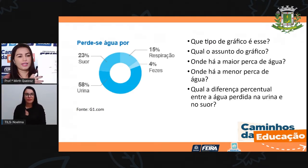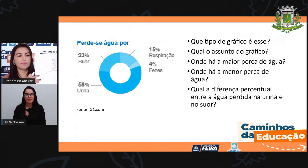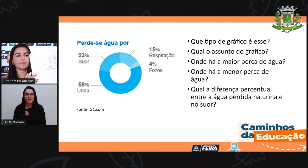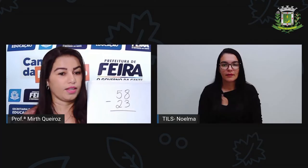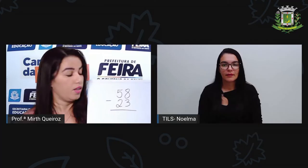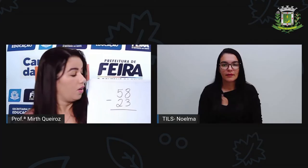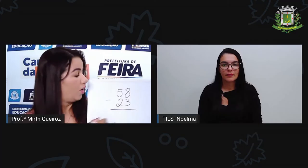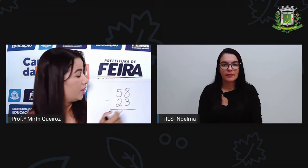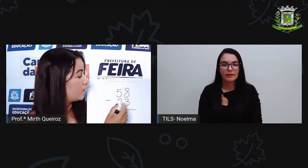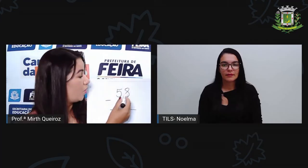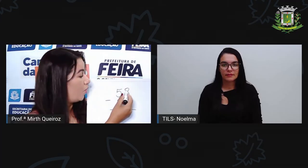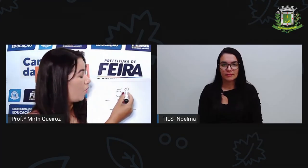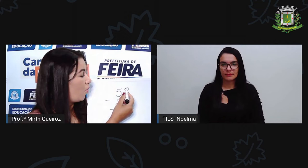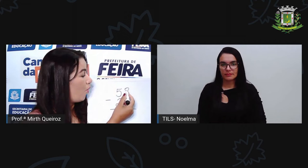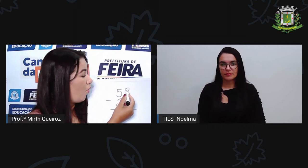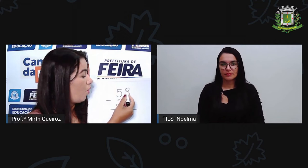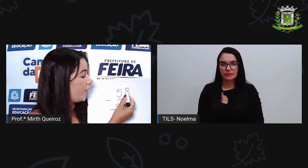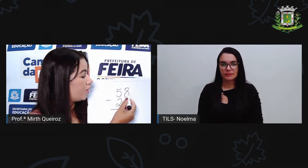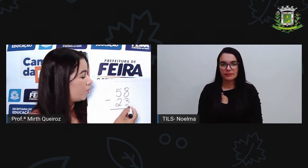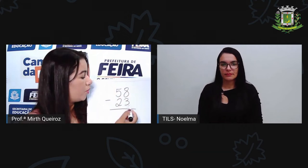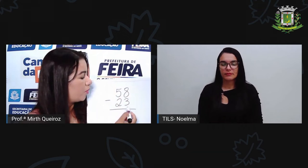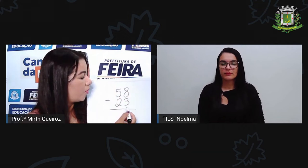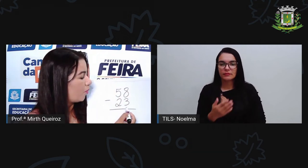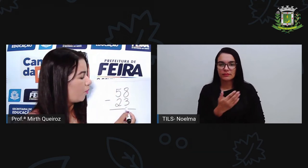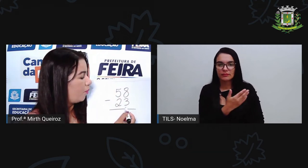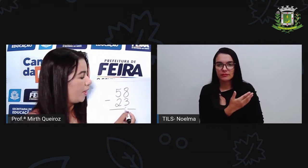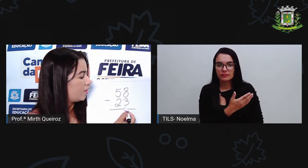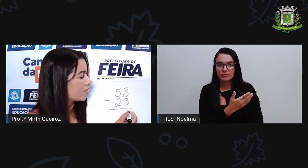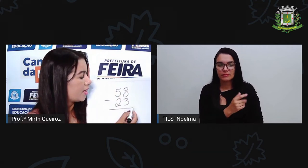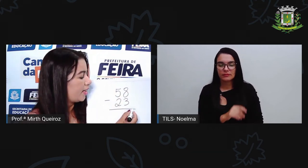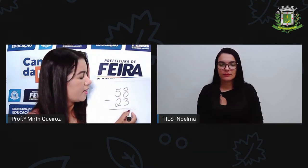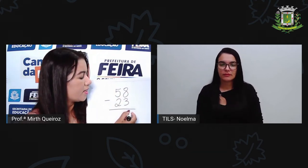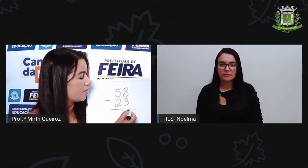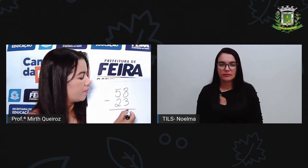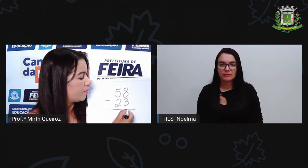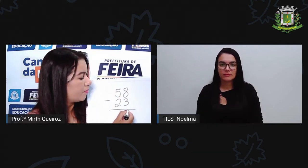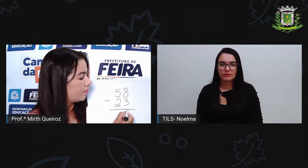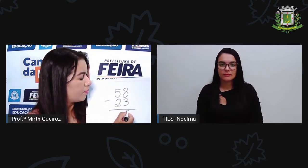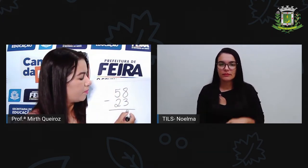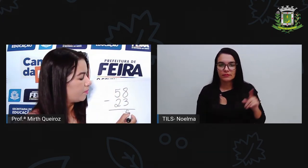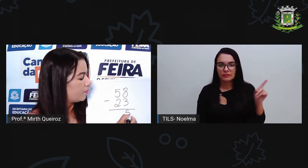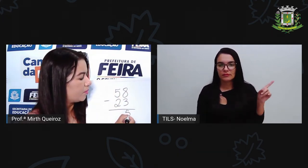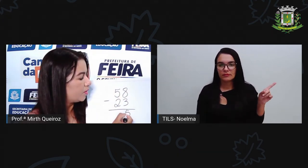Vamos aqui? Olha só. 8 menos 3,